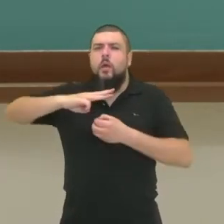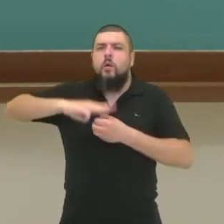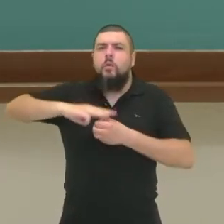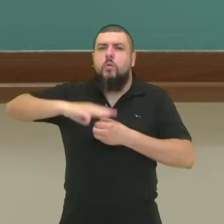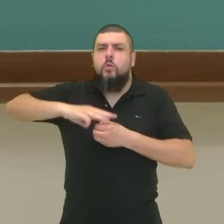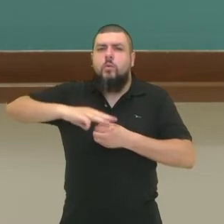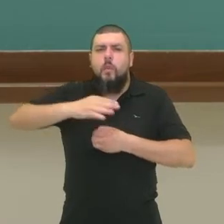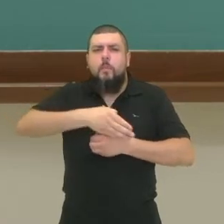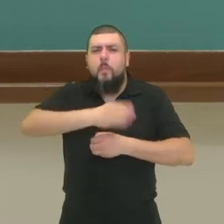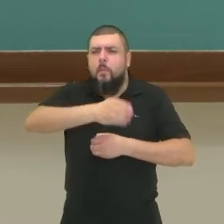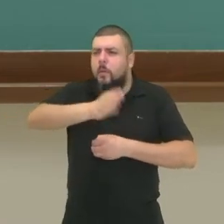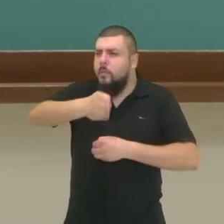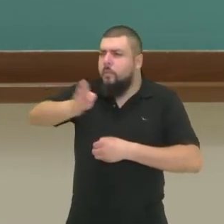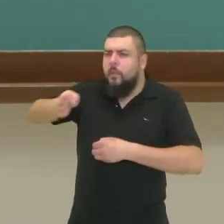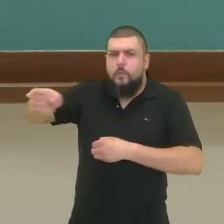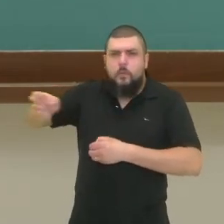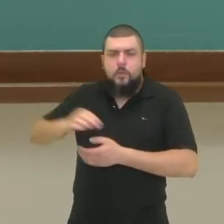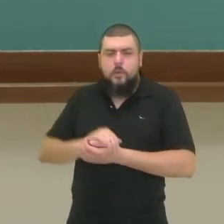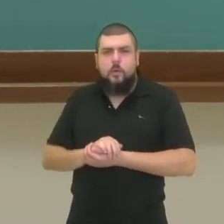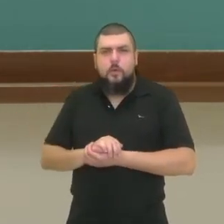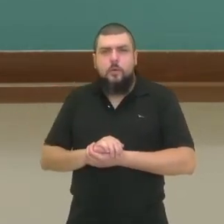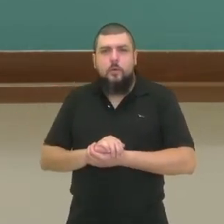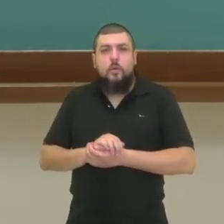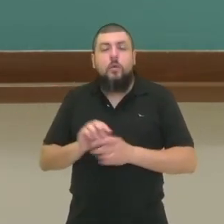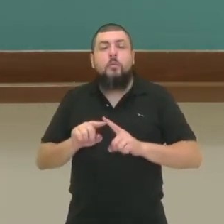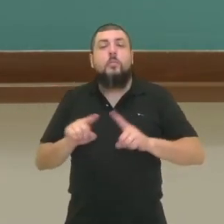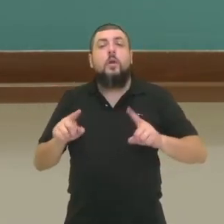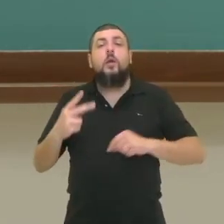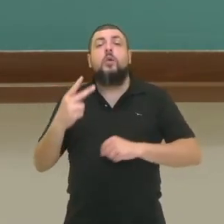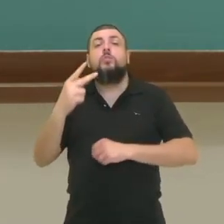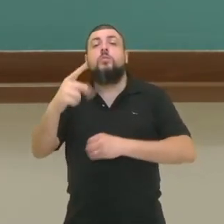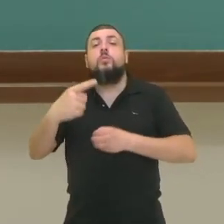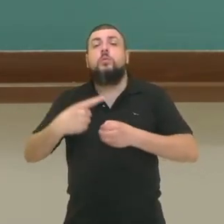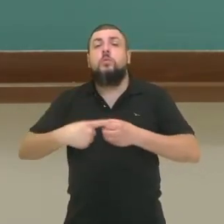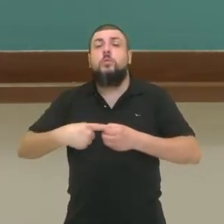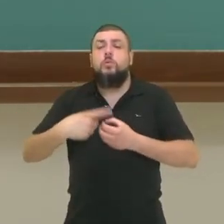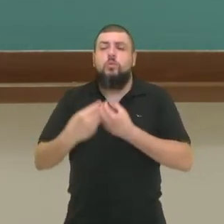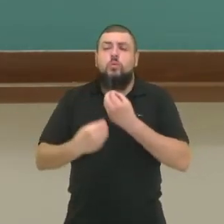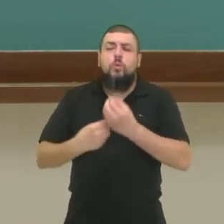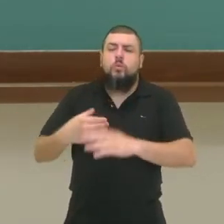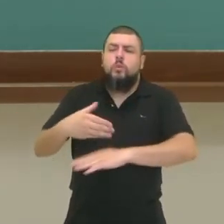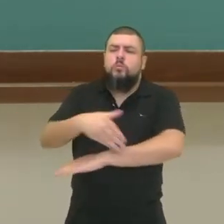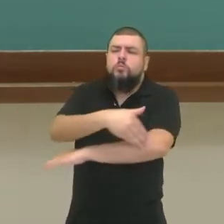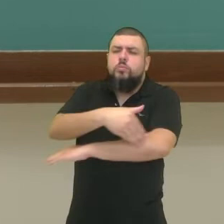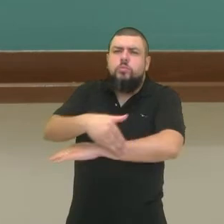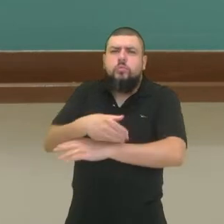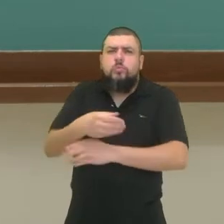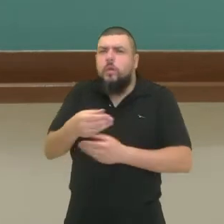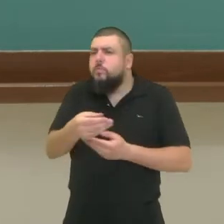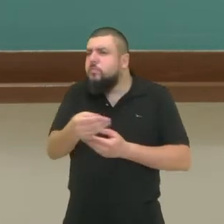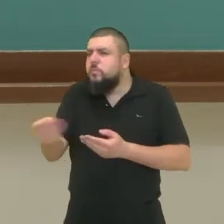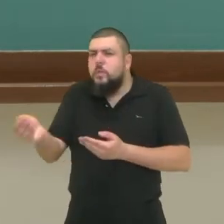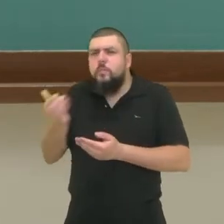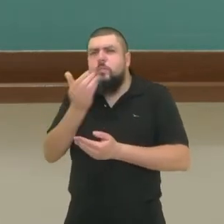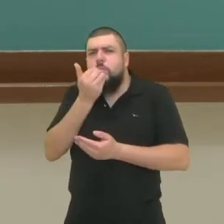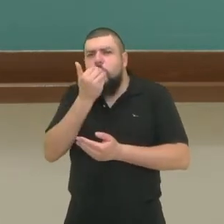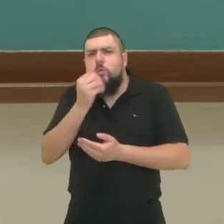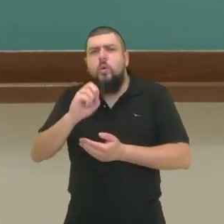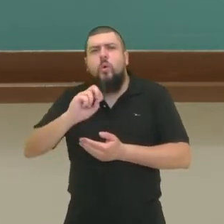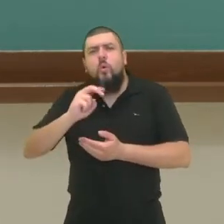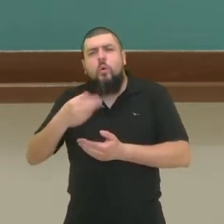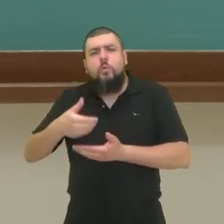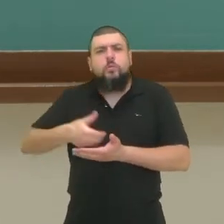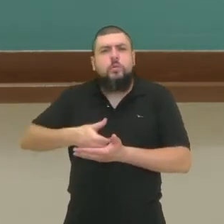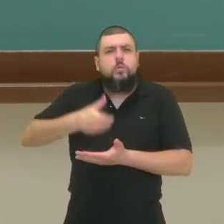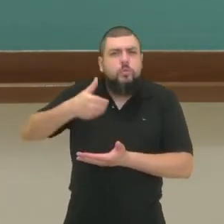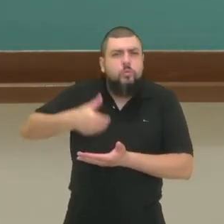né? Será que as pessoas ganham uma quentinha ou alguma outra instituição ajuda a distribuir algum tipo de sopa,